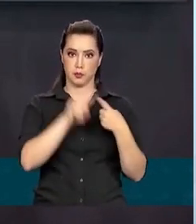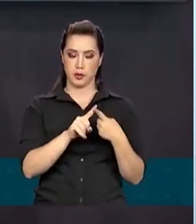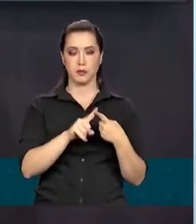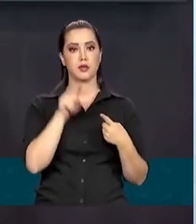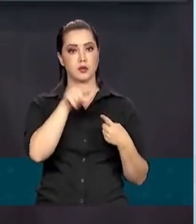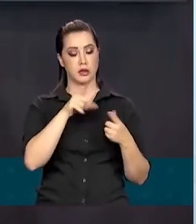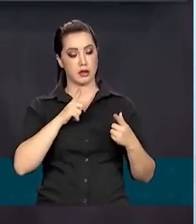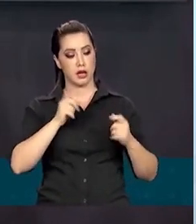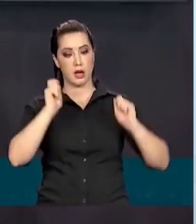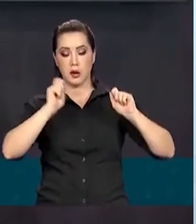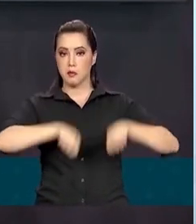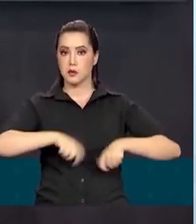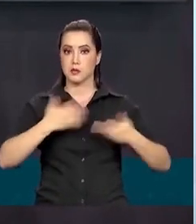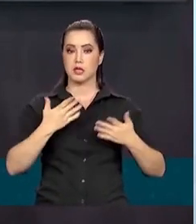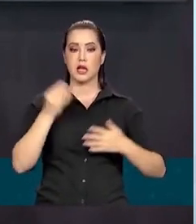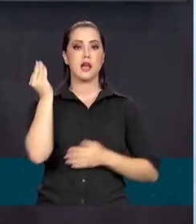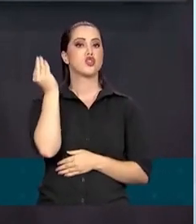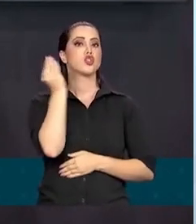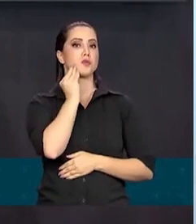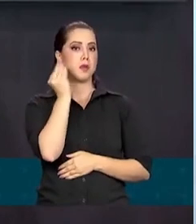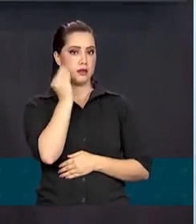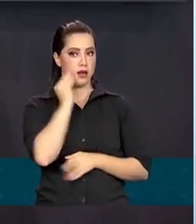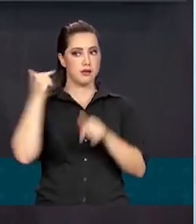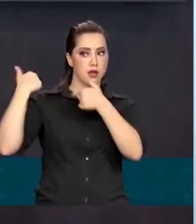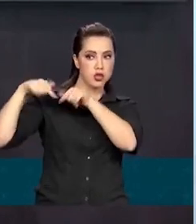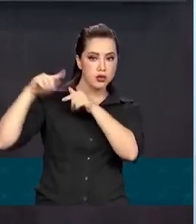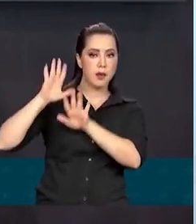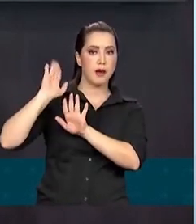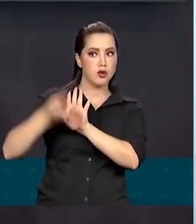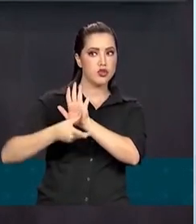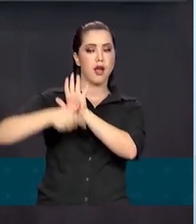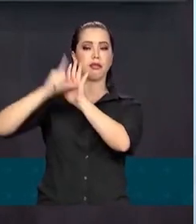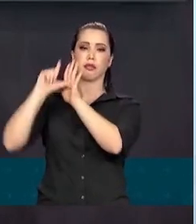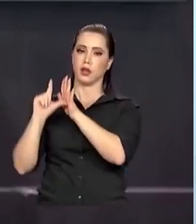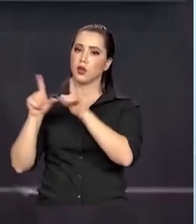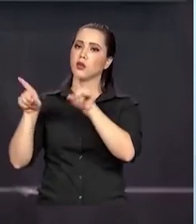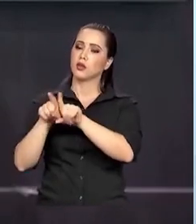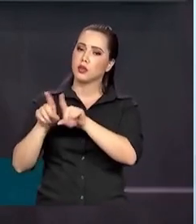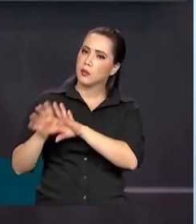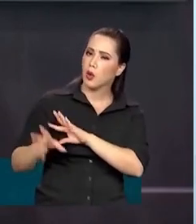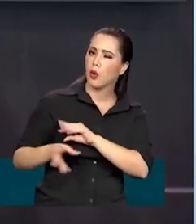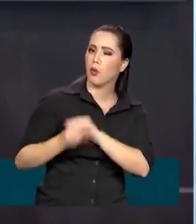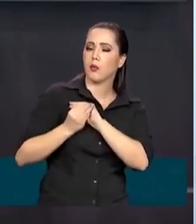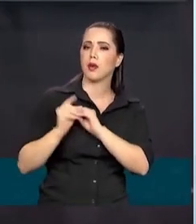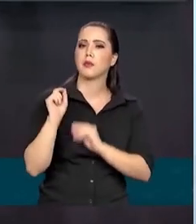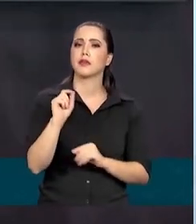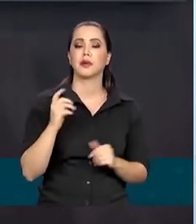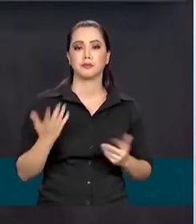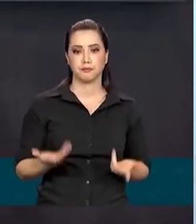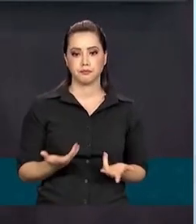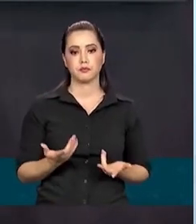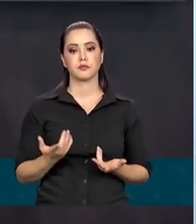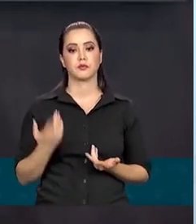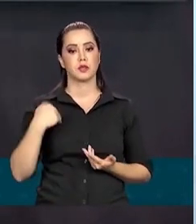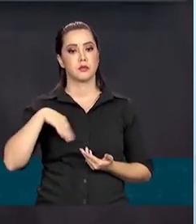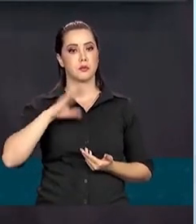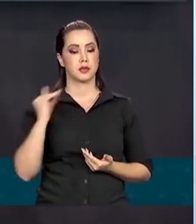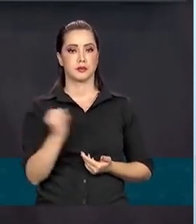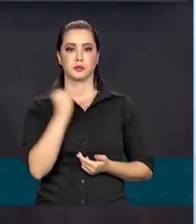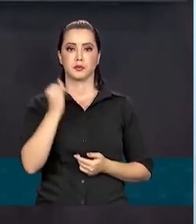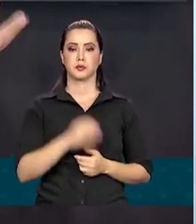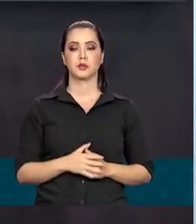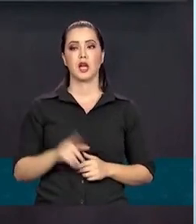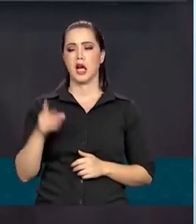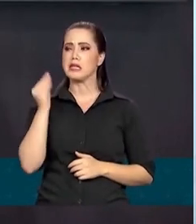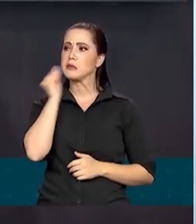tem capacidade, experiência individual e, mais do que isso, complementaridade. Eu acho que é isso que é o mais